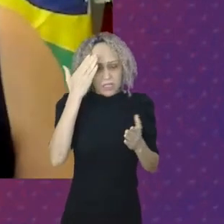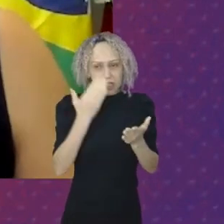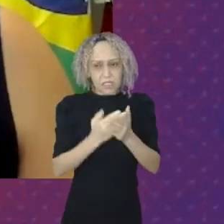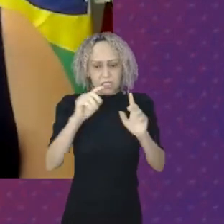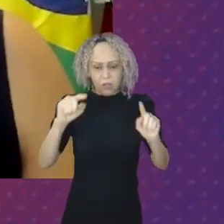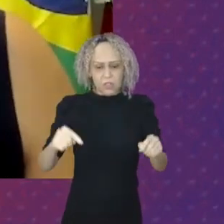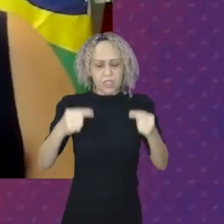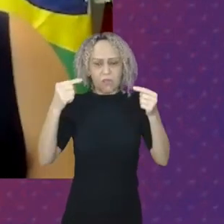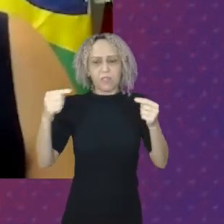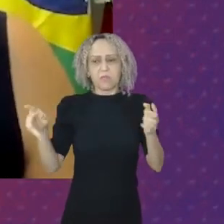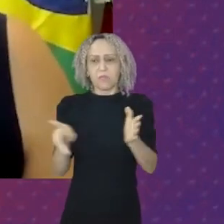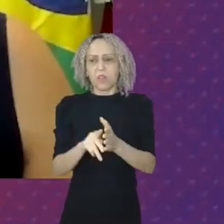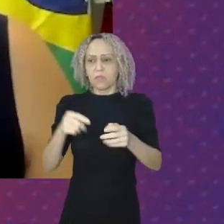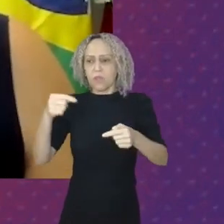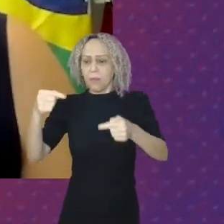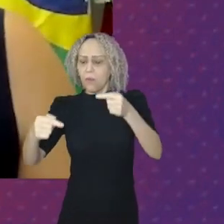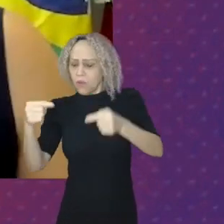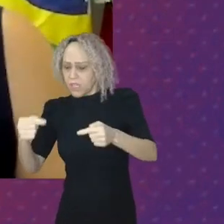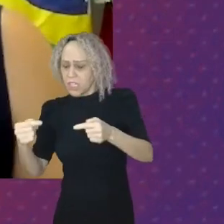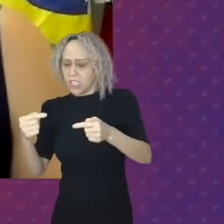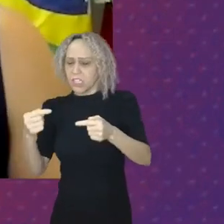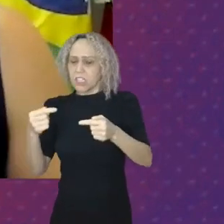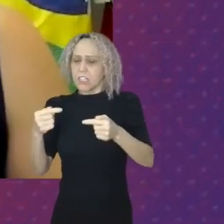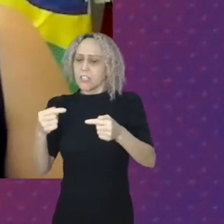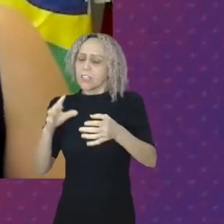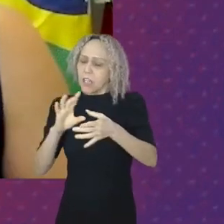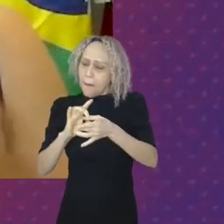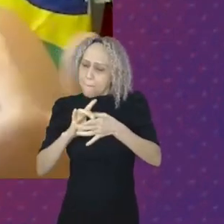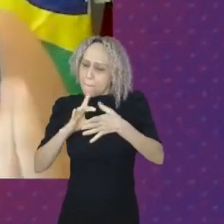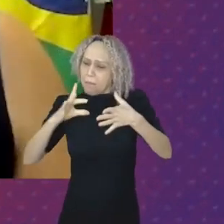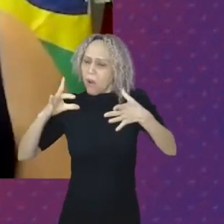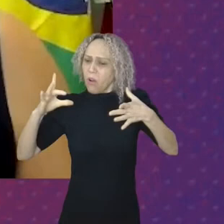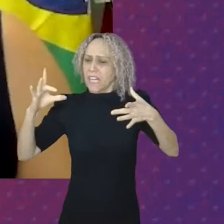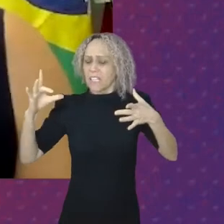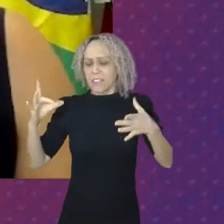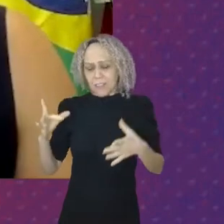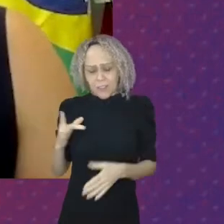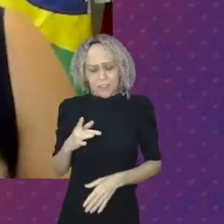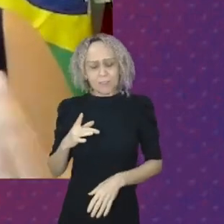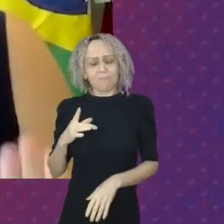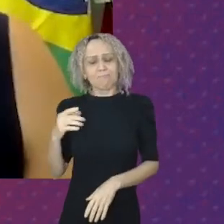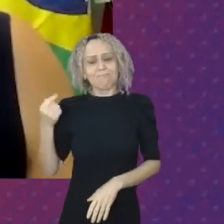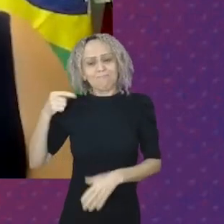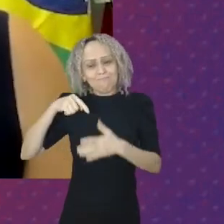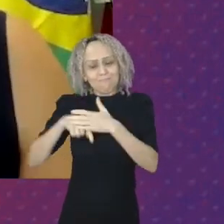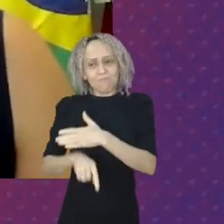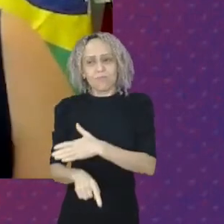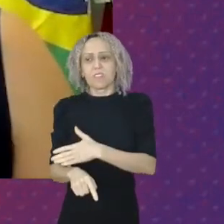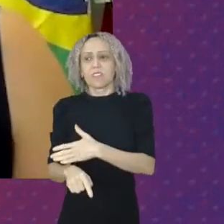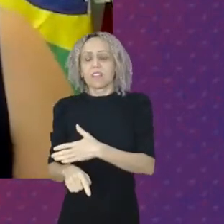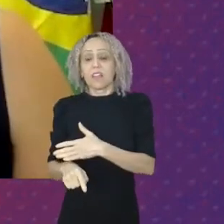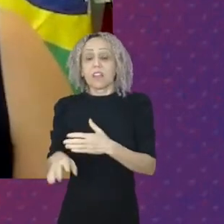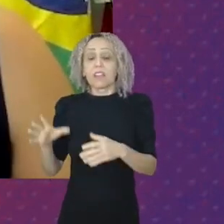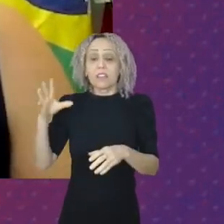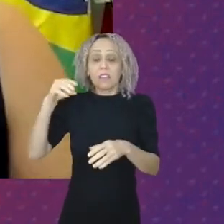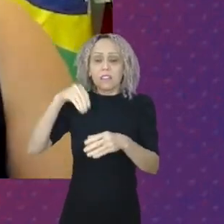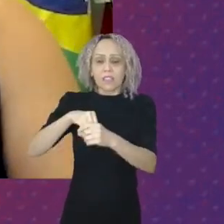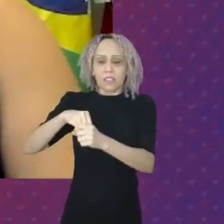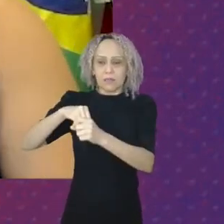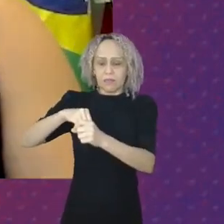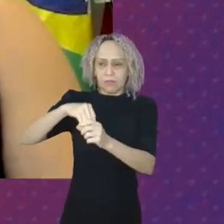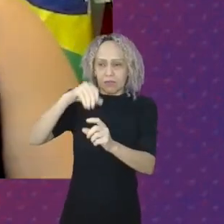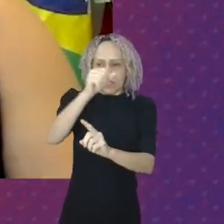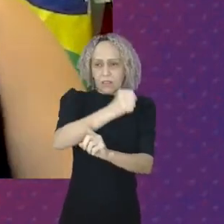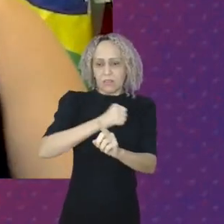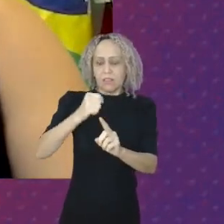próprio aprofundamento democrático que a sociedade e que esses espaços de poder e decisão,